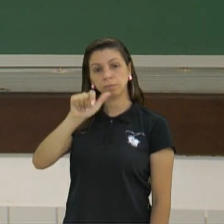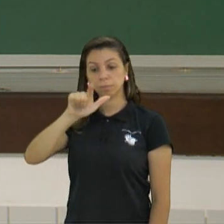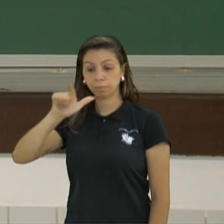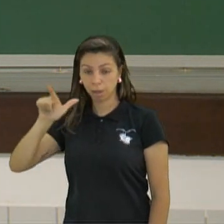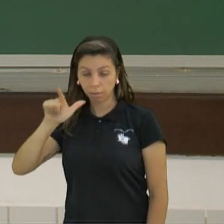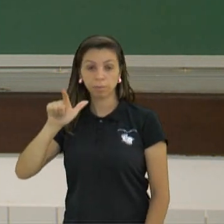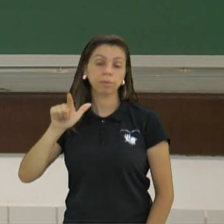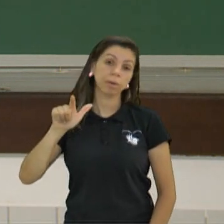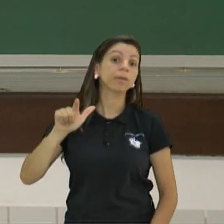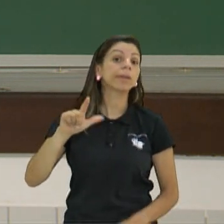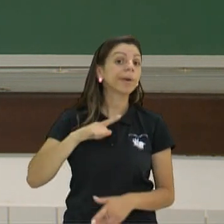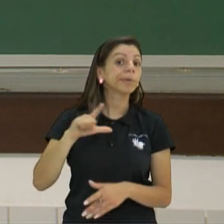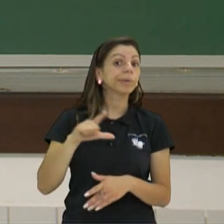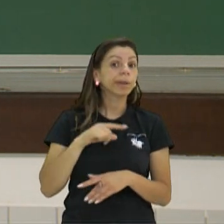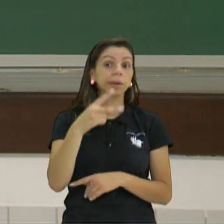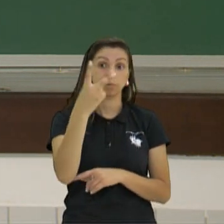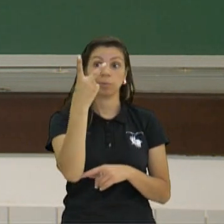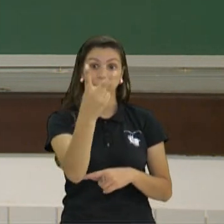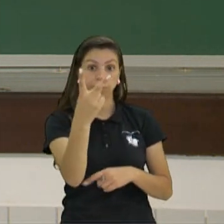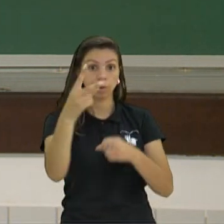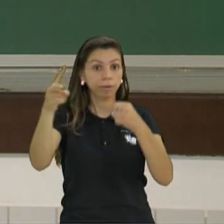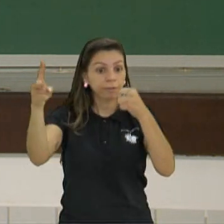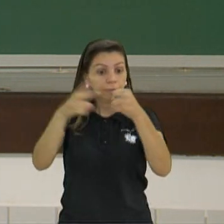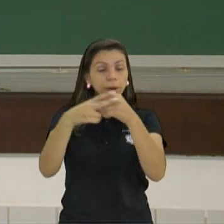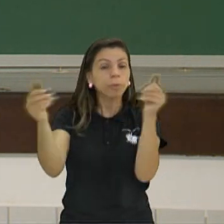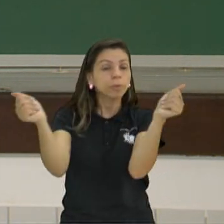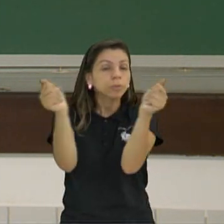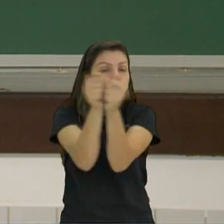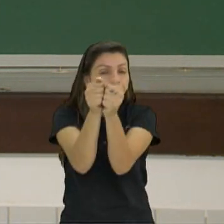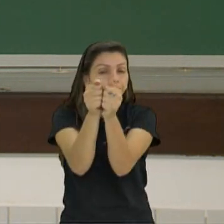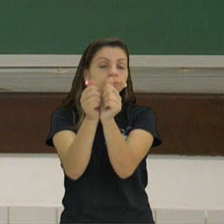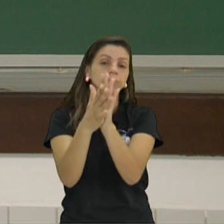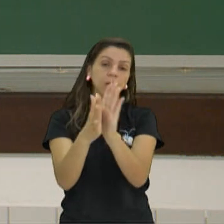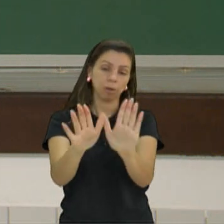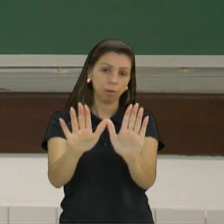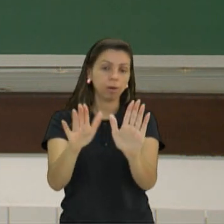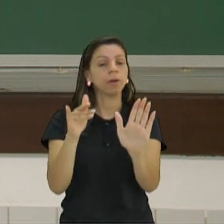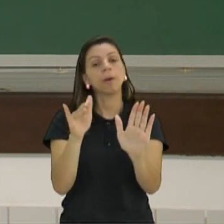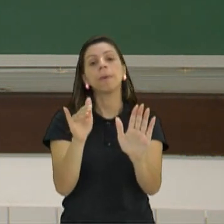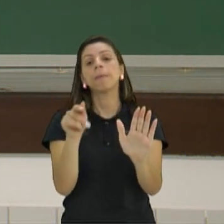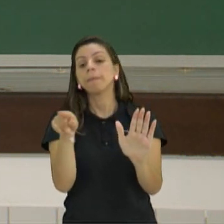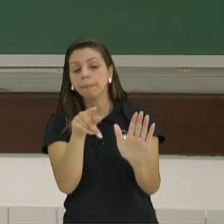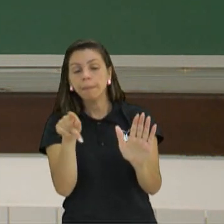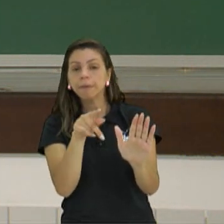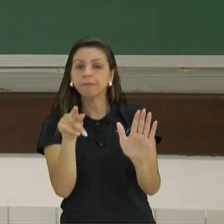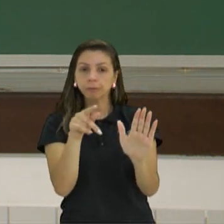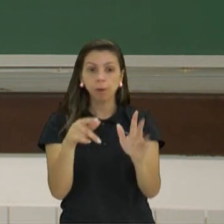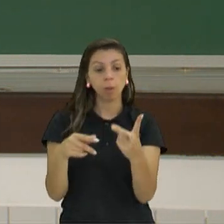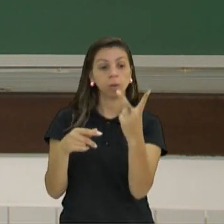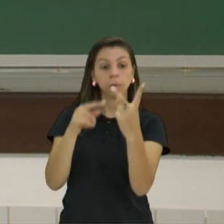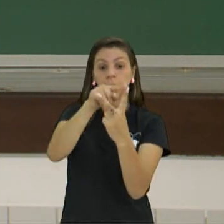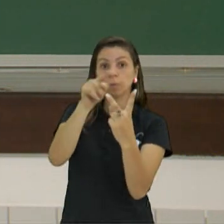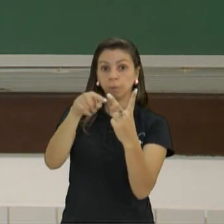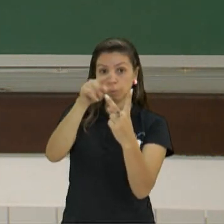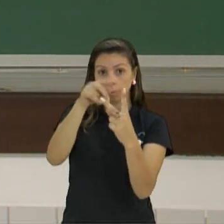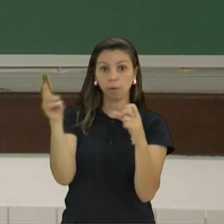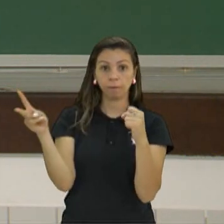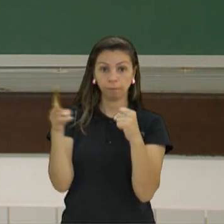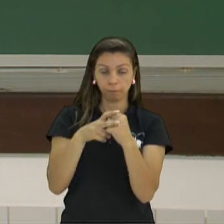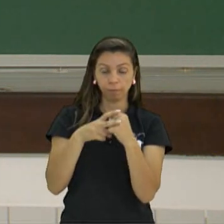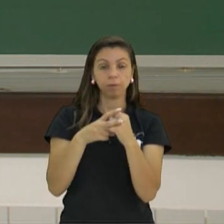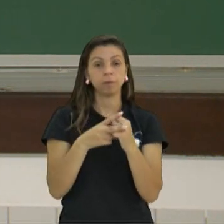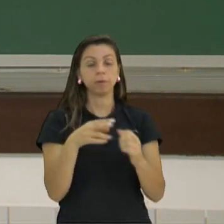verbos juntinhos. Vejam que a professora, no exemplo que eu dei há pouco, eu coloquei dois verbos. Coloquei o